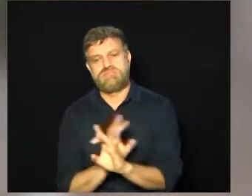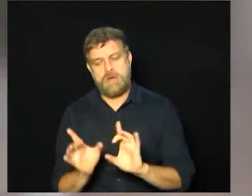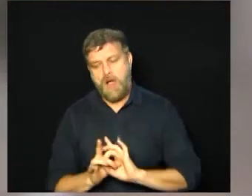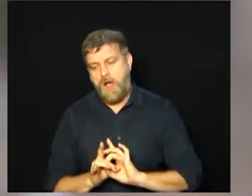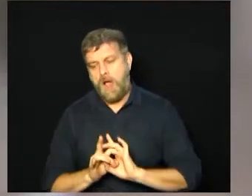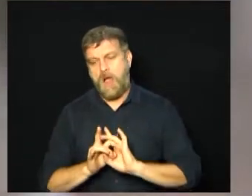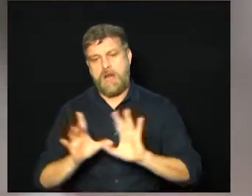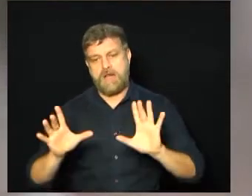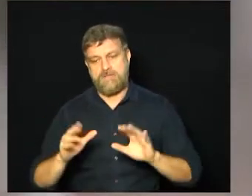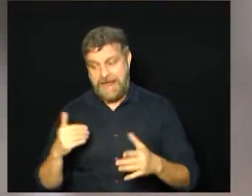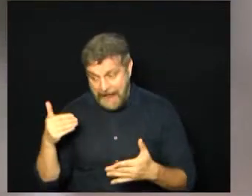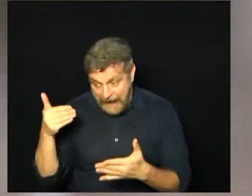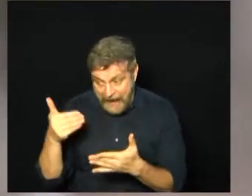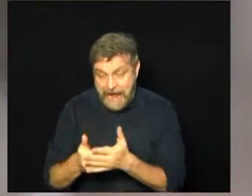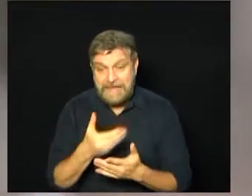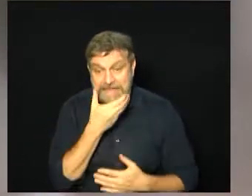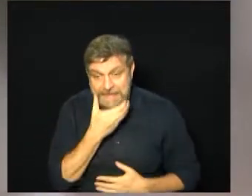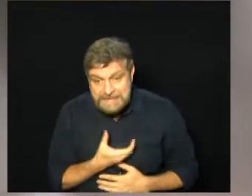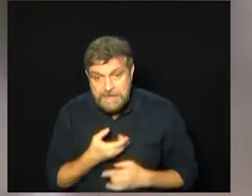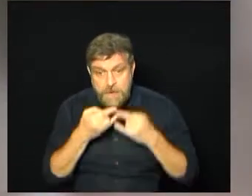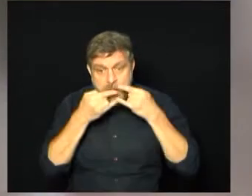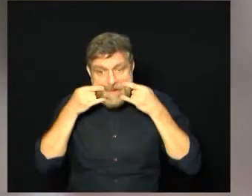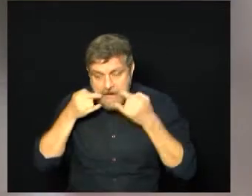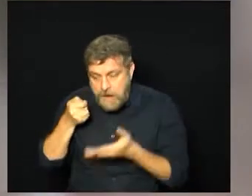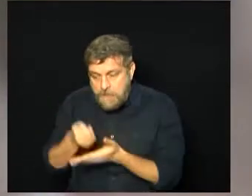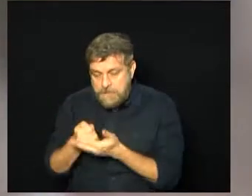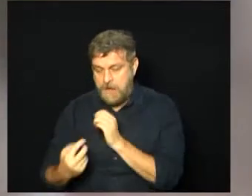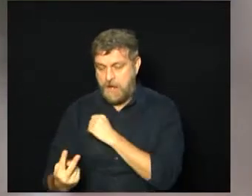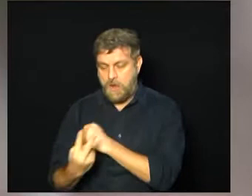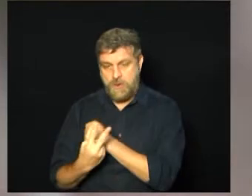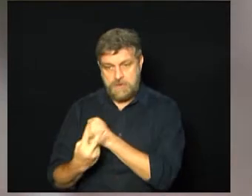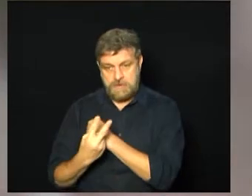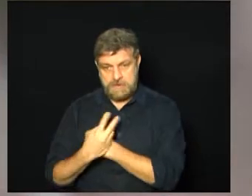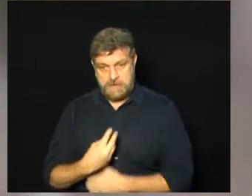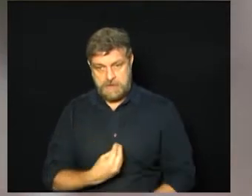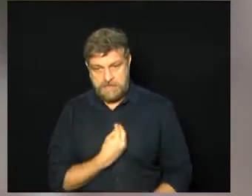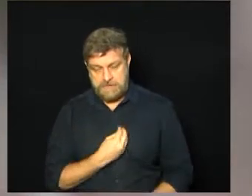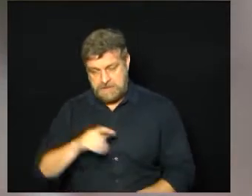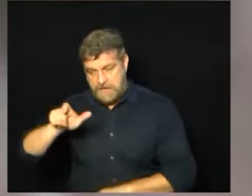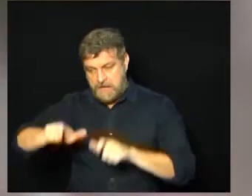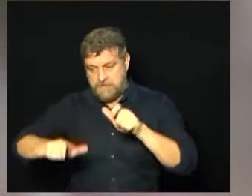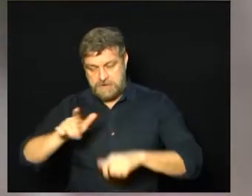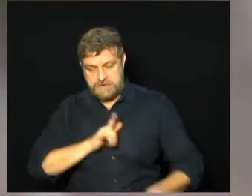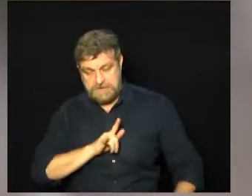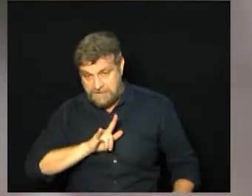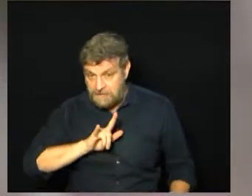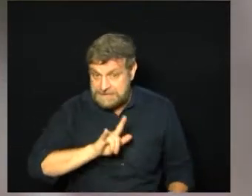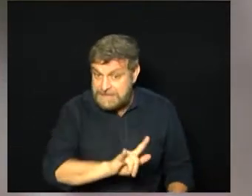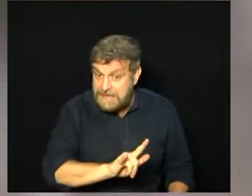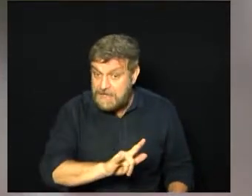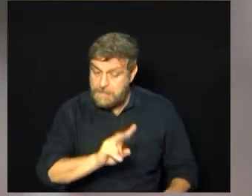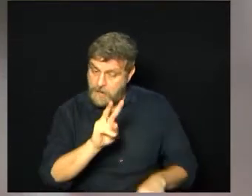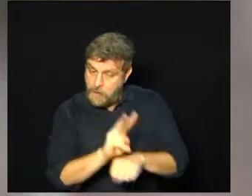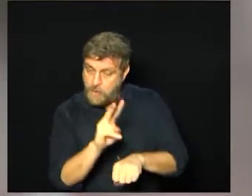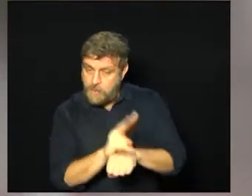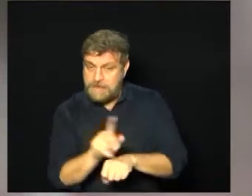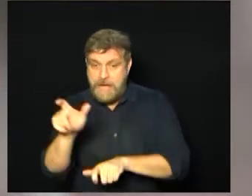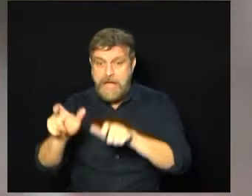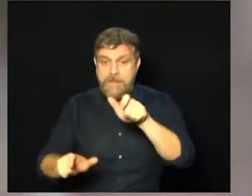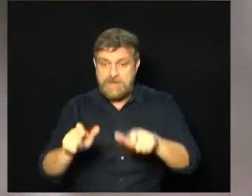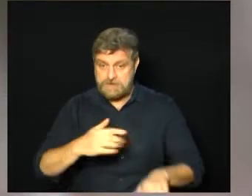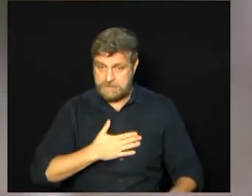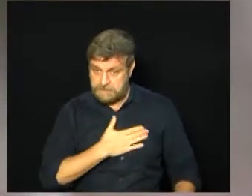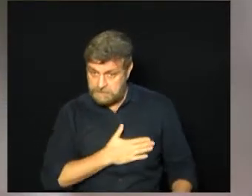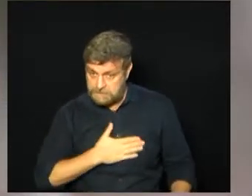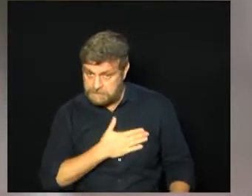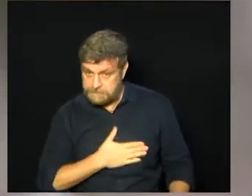lá, use a sua máscara, proteja a sua vida, a vida das pessoas que você ama, a vida das pessoas que você gosta